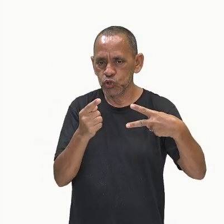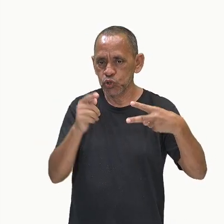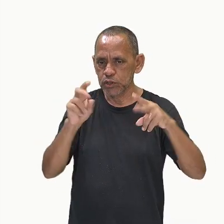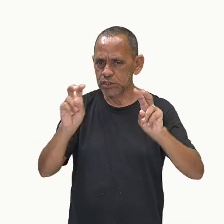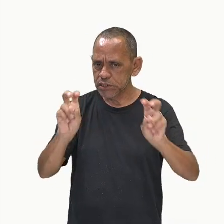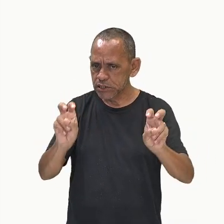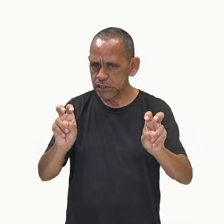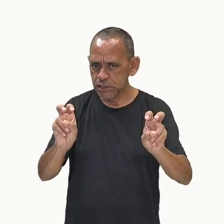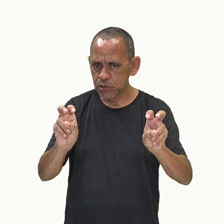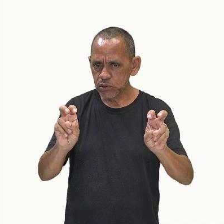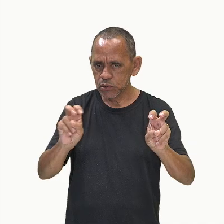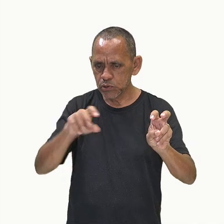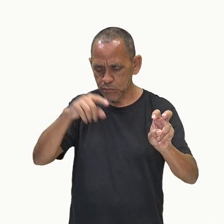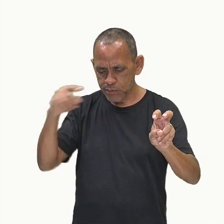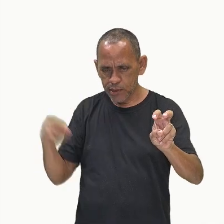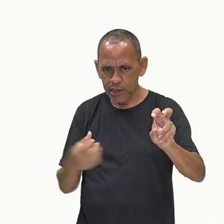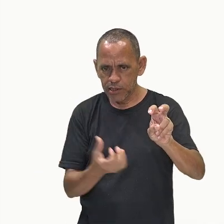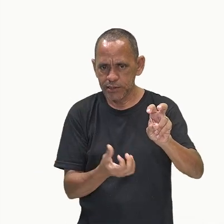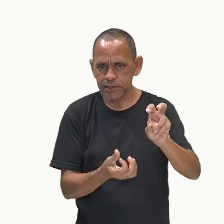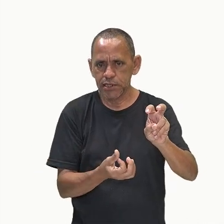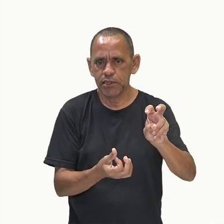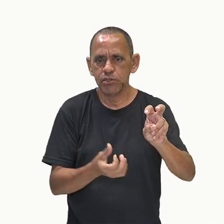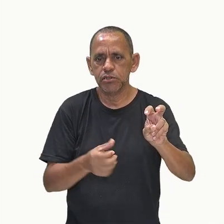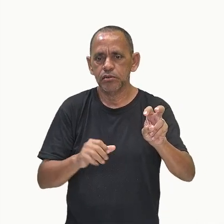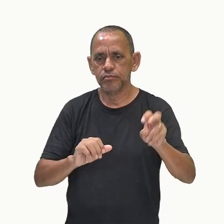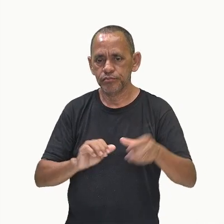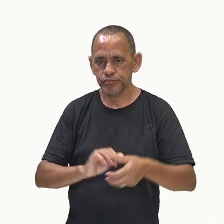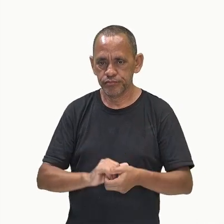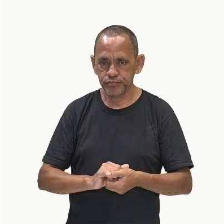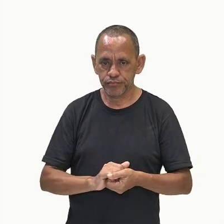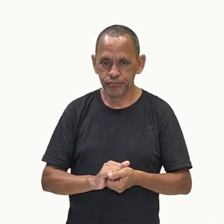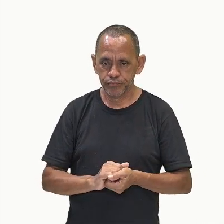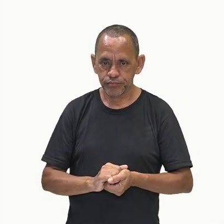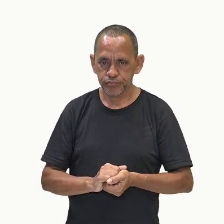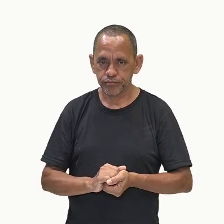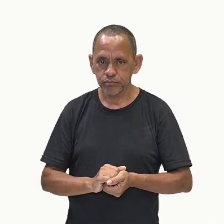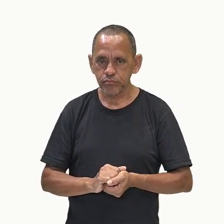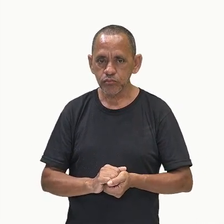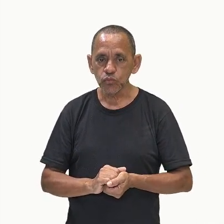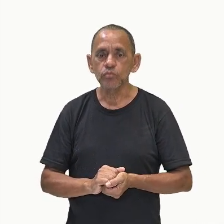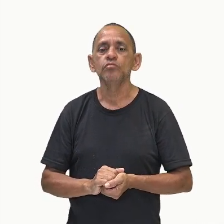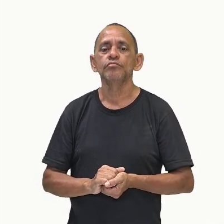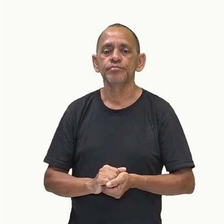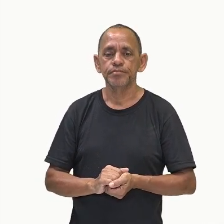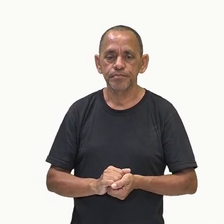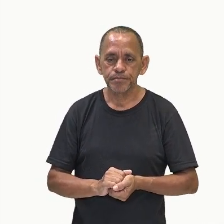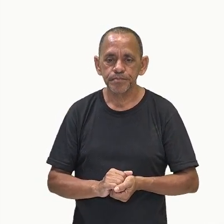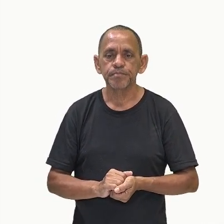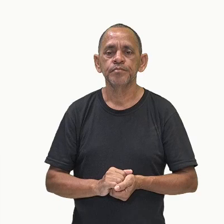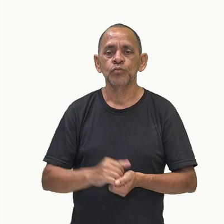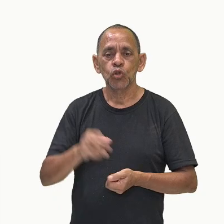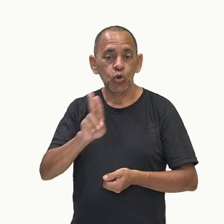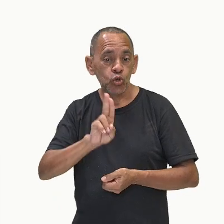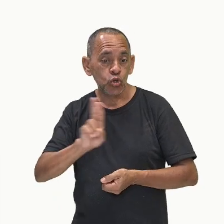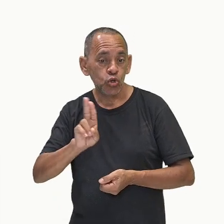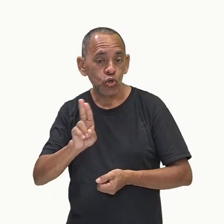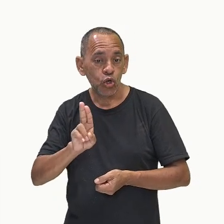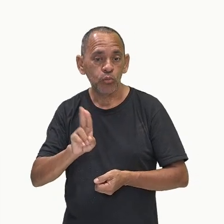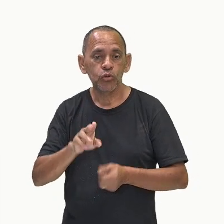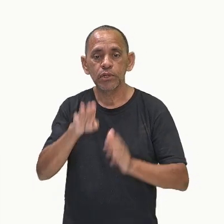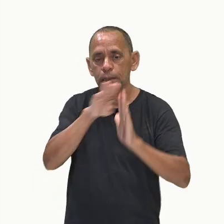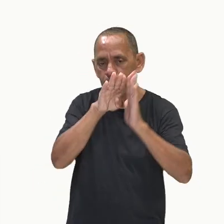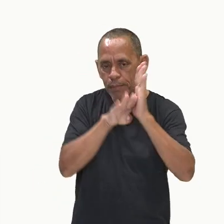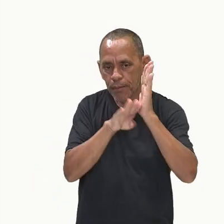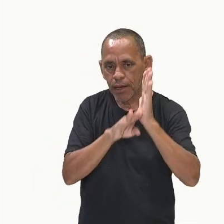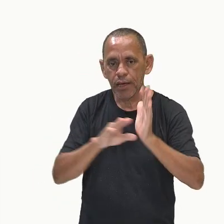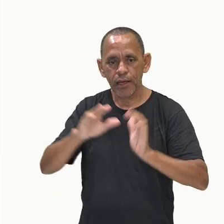isso ocorre, quando o maior lado é menor que a soma do quadrado dos outros dois, o maior lado ao quadrado é menor, ele é classificado como